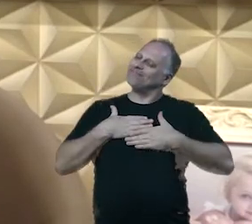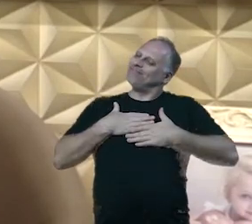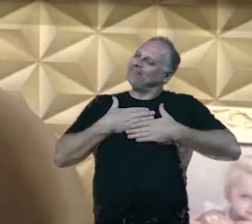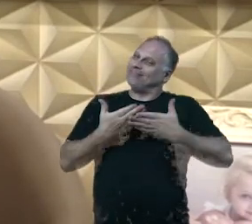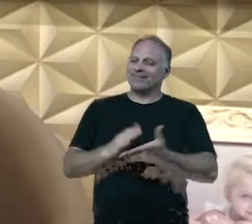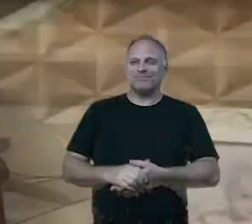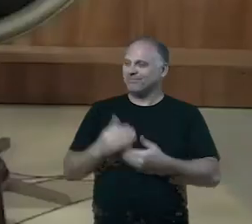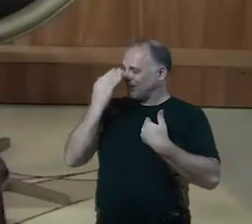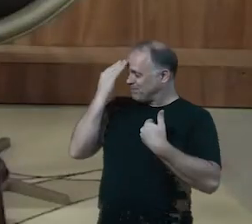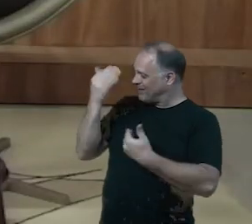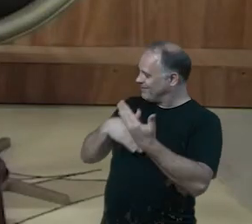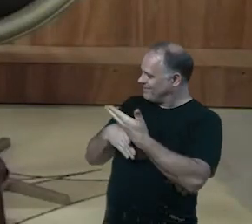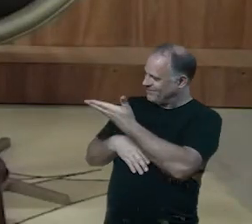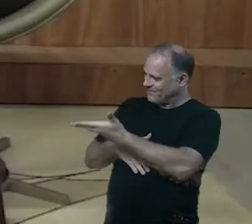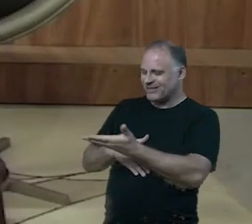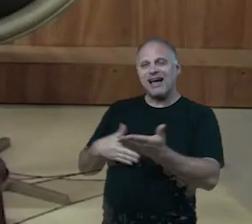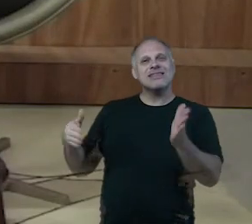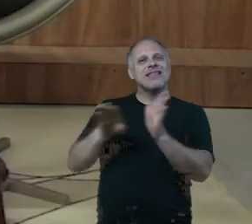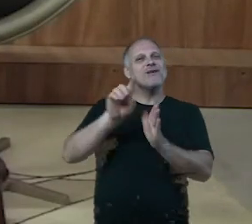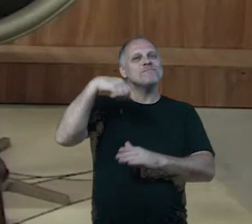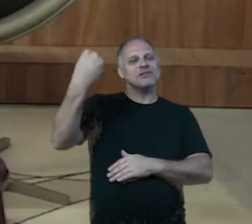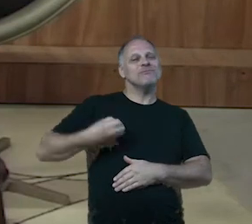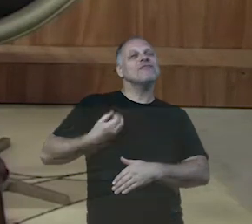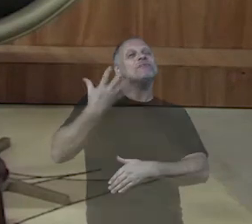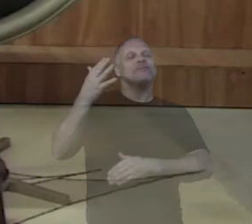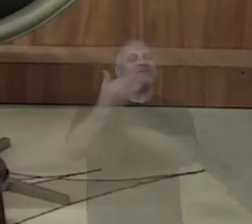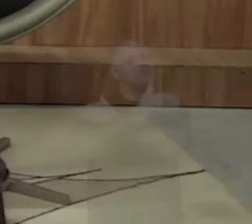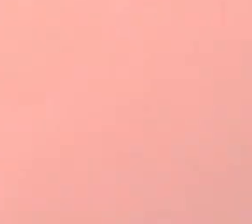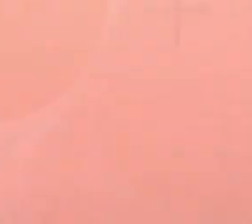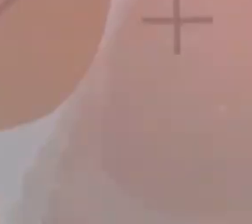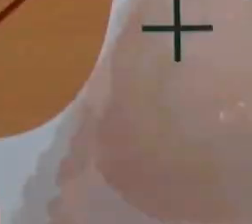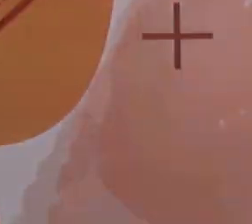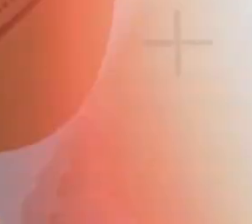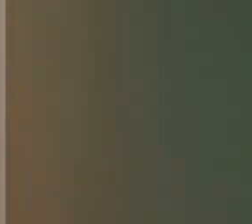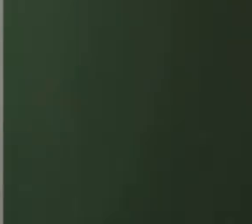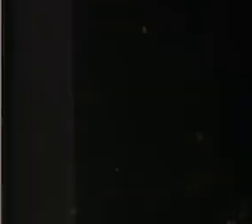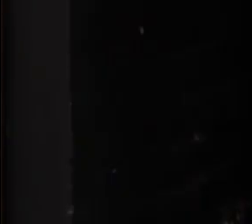também. Obrigada, nós que agradecemos. Até o próximo, pessoal. Um abraço para todos vocês.